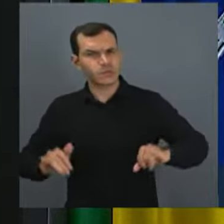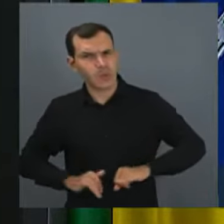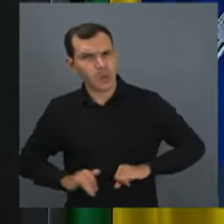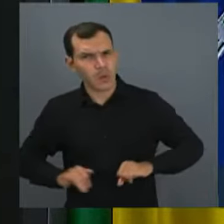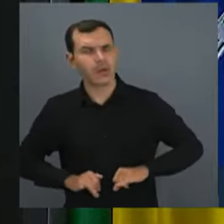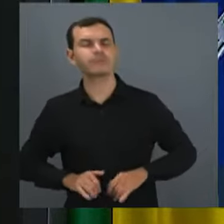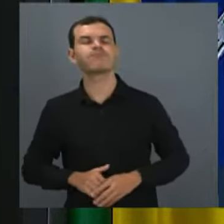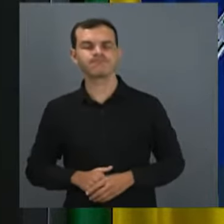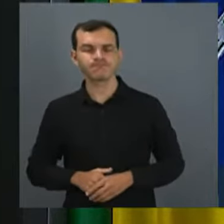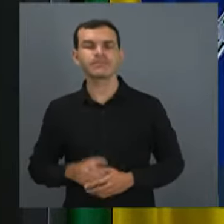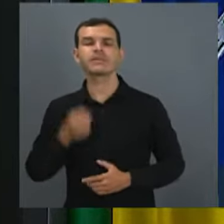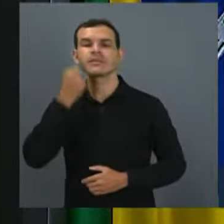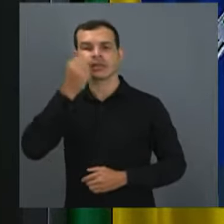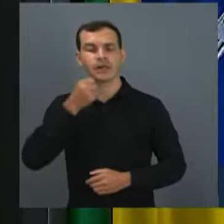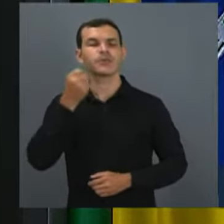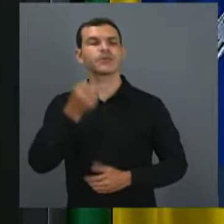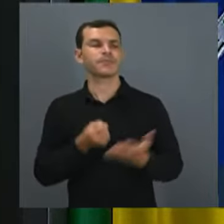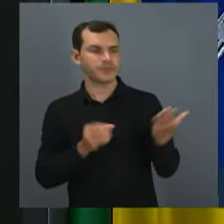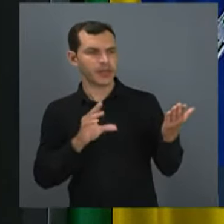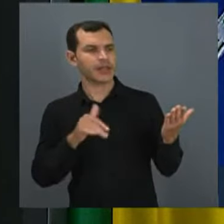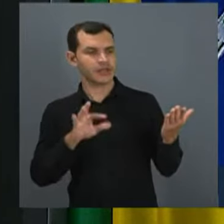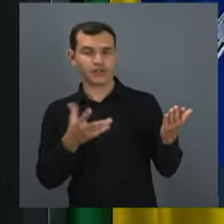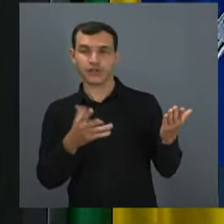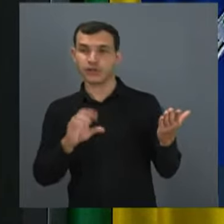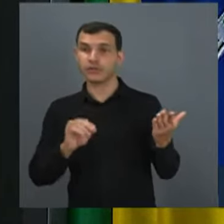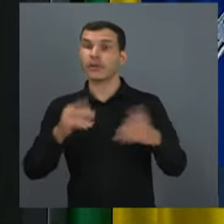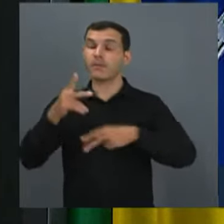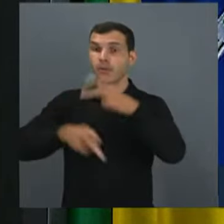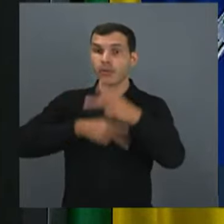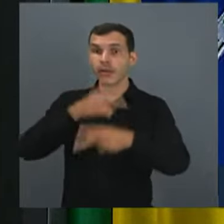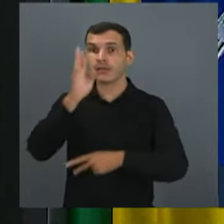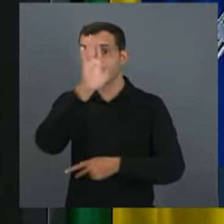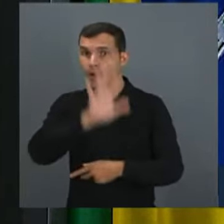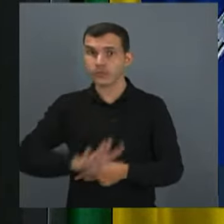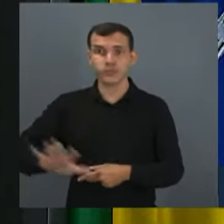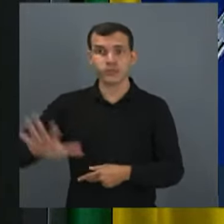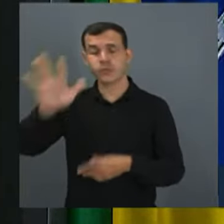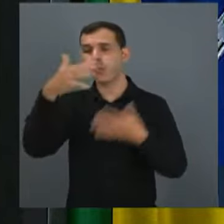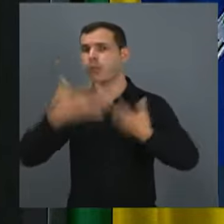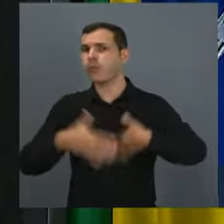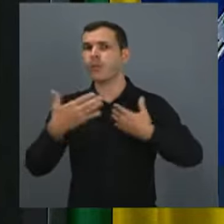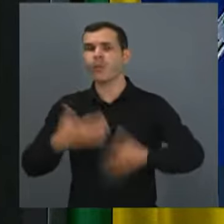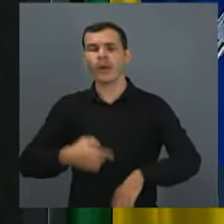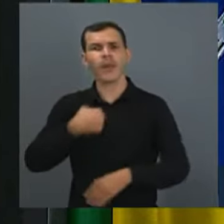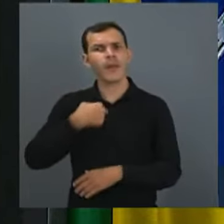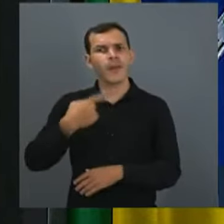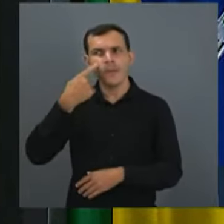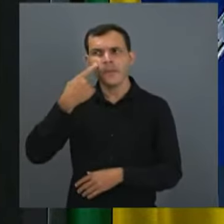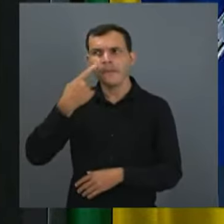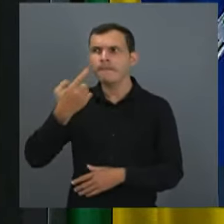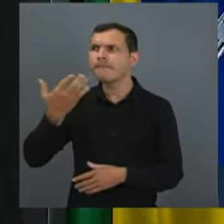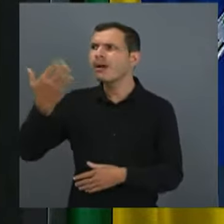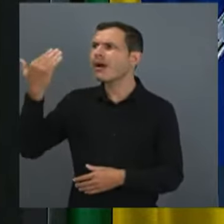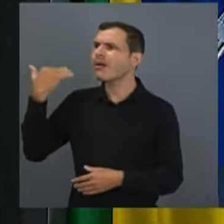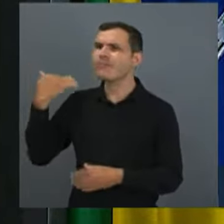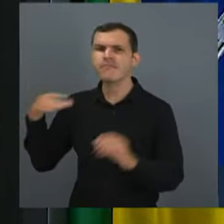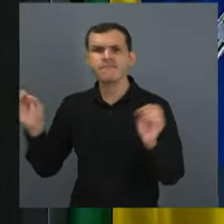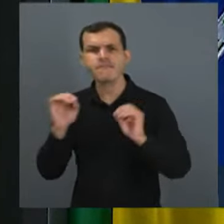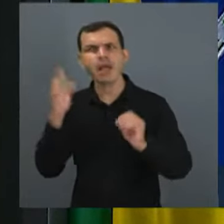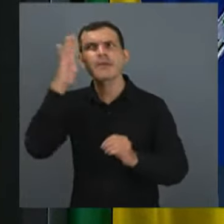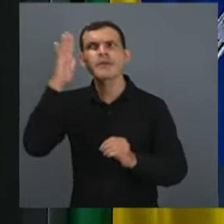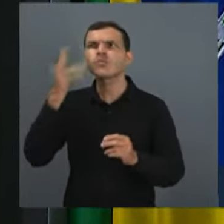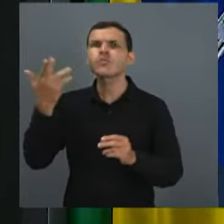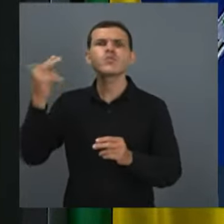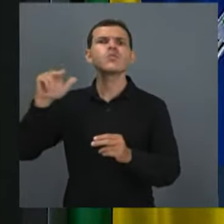senador Cleitinho, tem trazido à população brasileira, algo que eu nunca vi e imaginei. Porque,